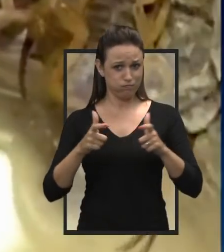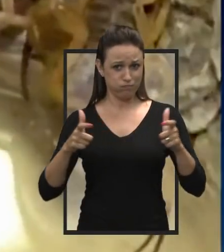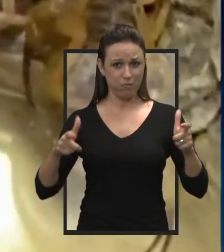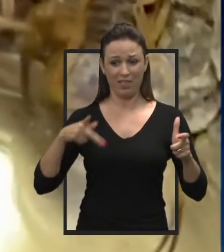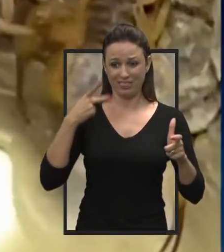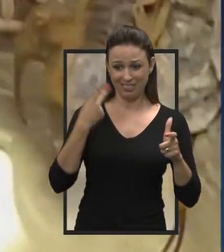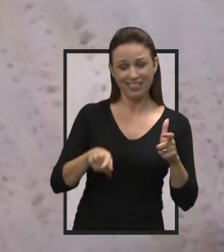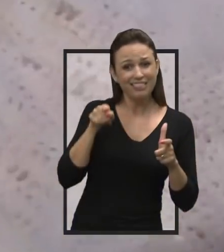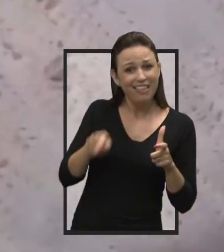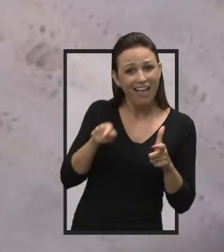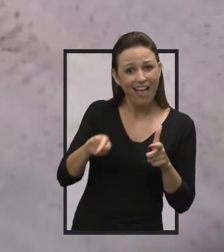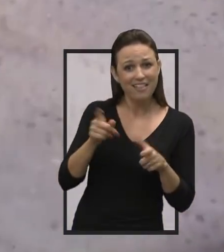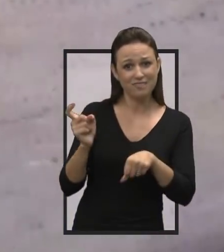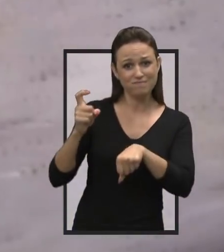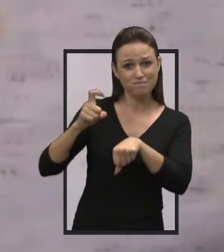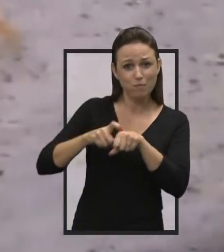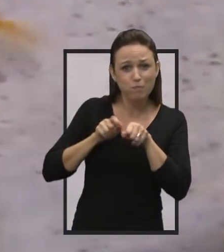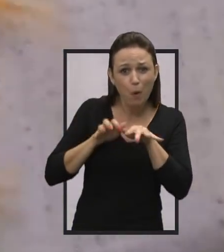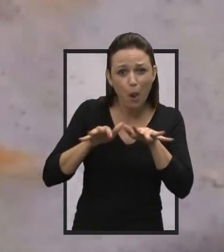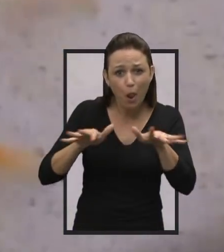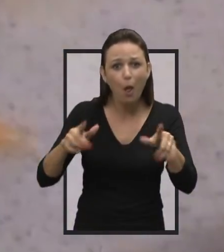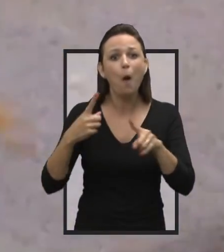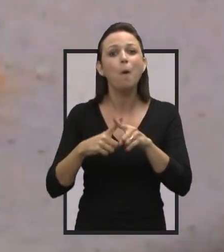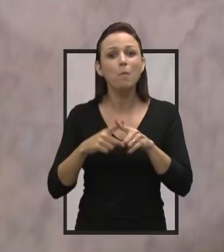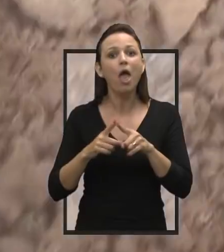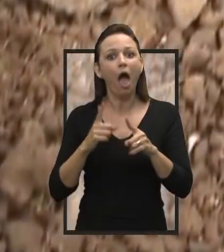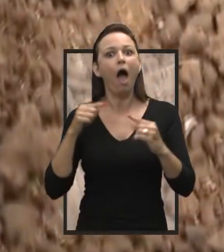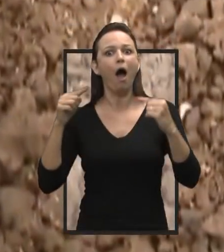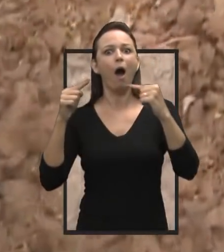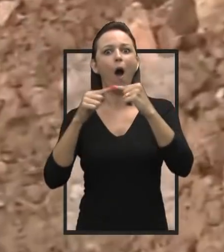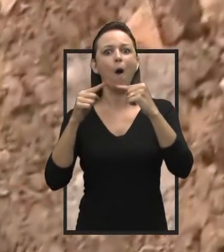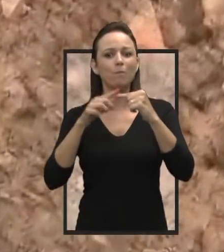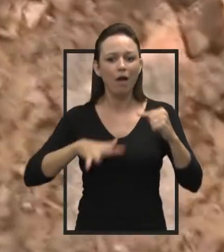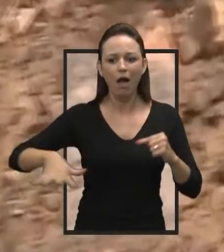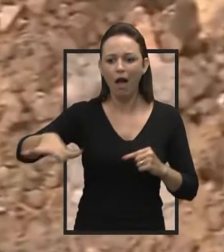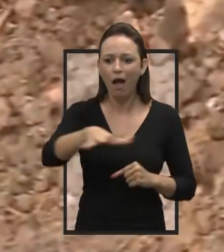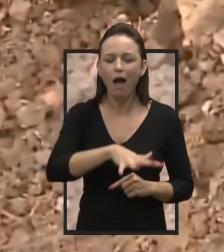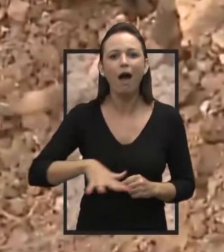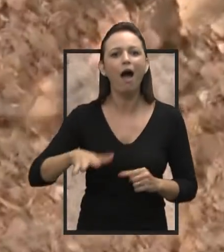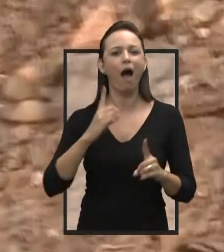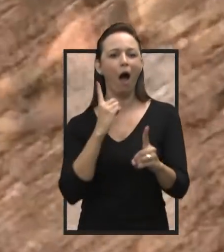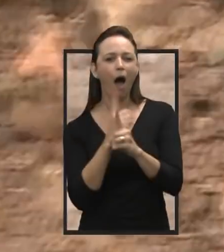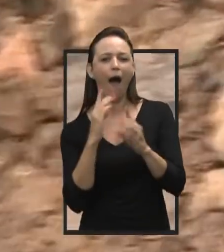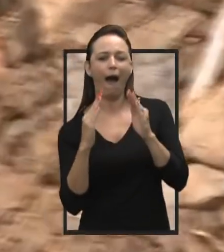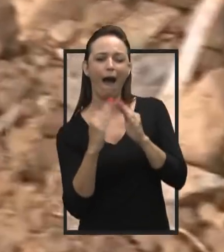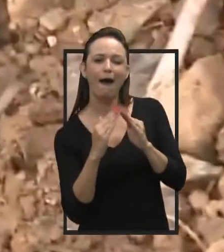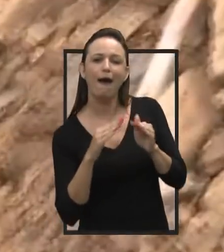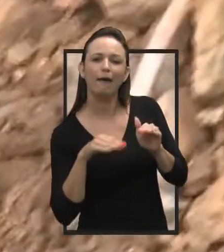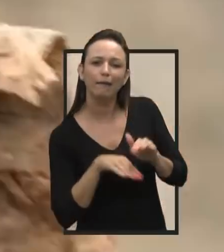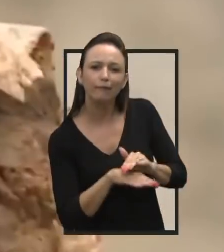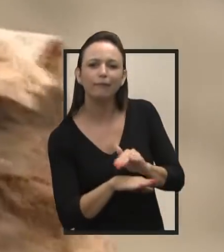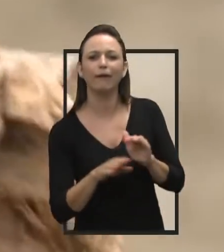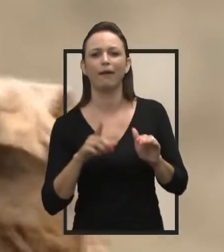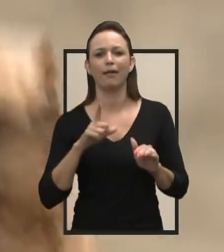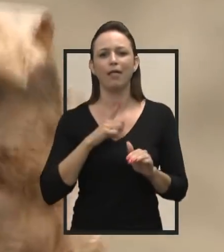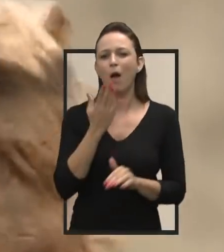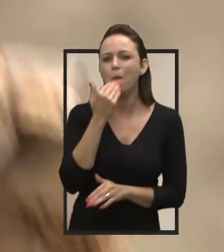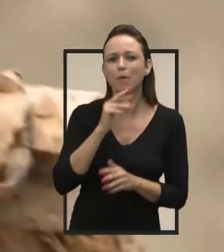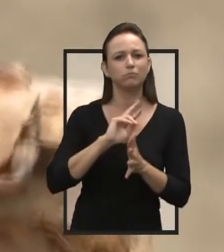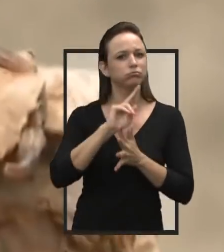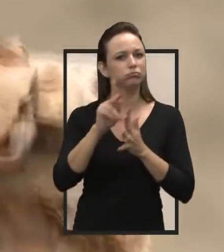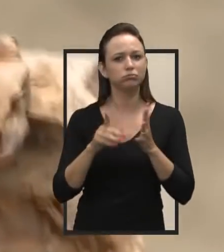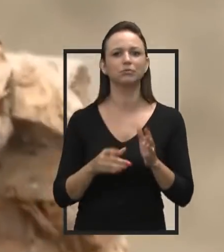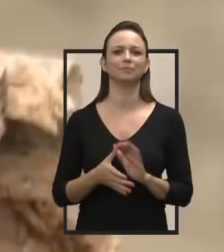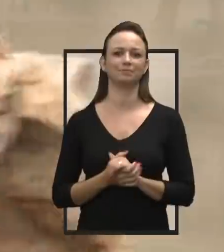desse aracnídeo se deve à boa adaptação ao ambiente urbano, onde encontra abrigo, alimento e poucos